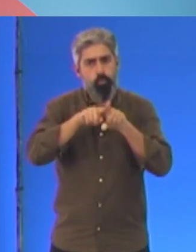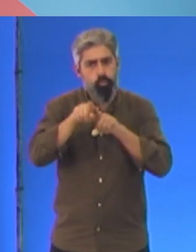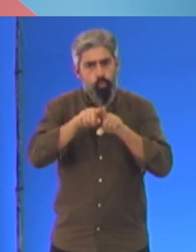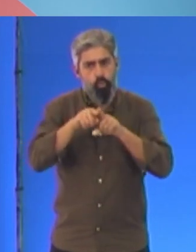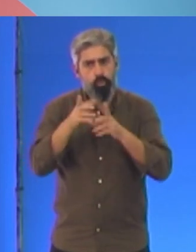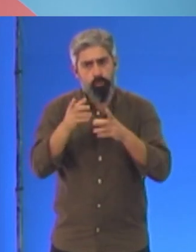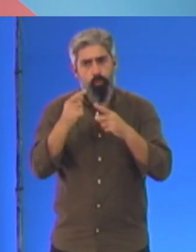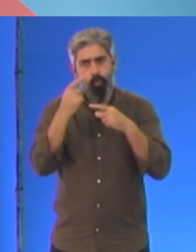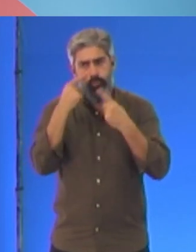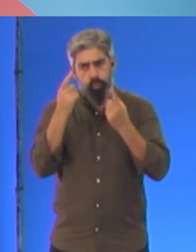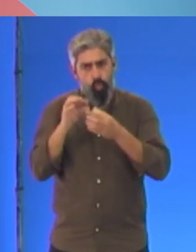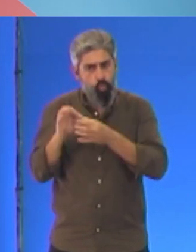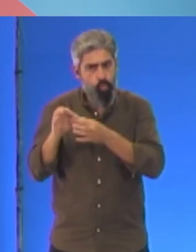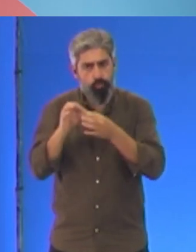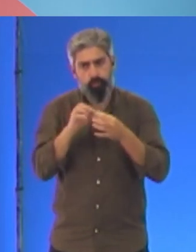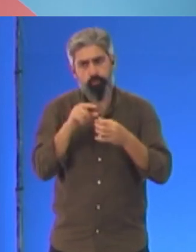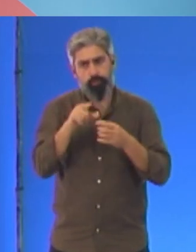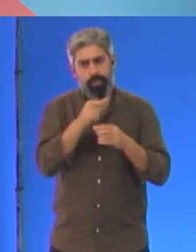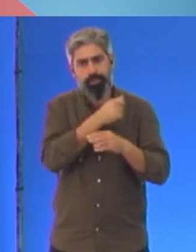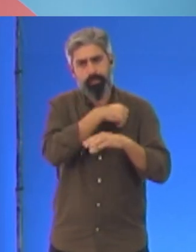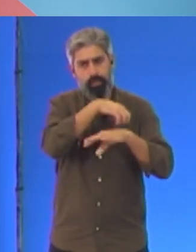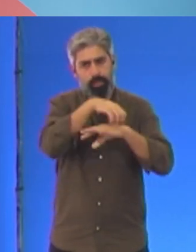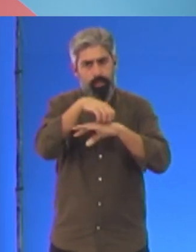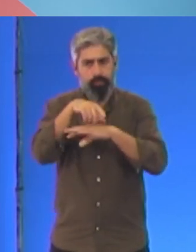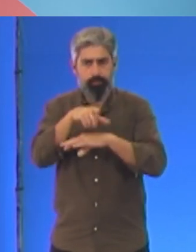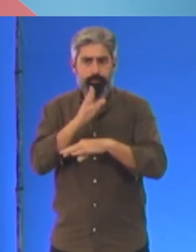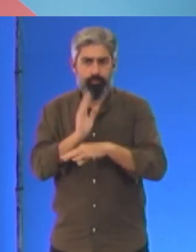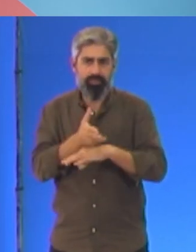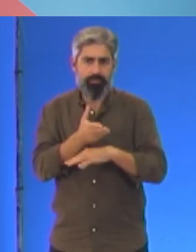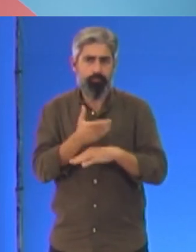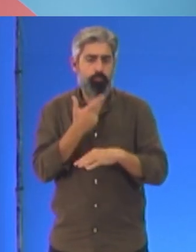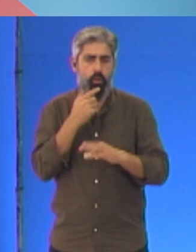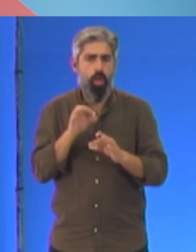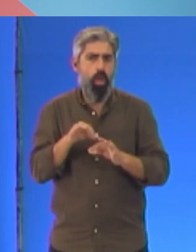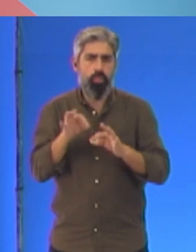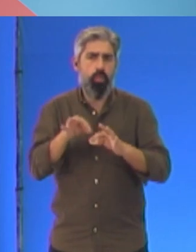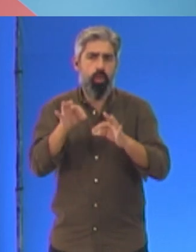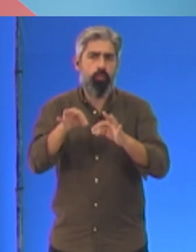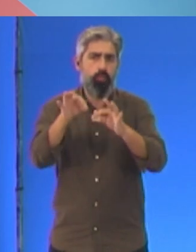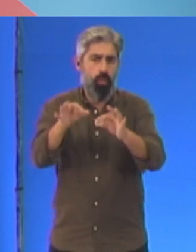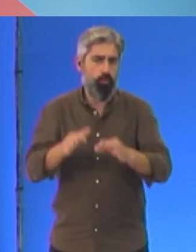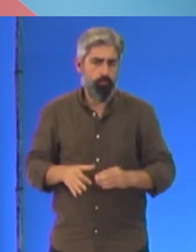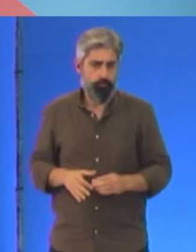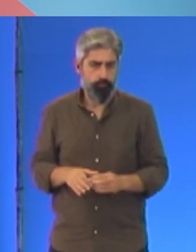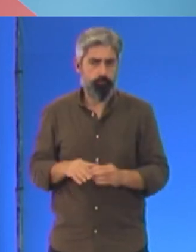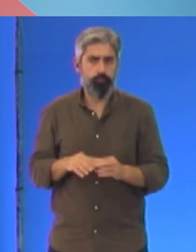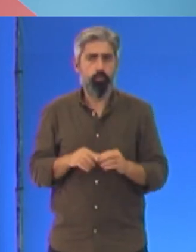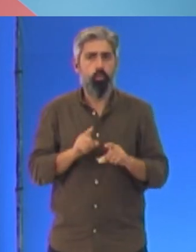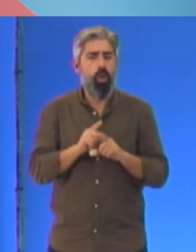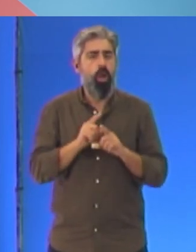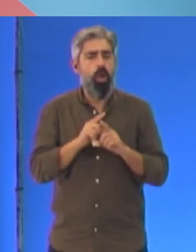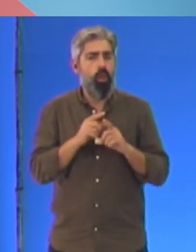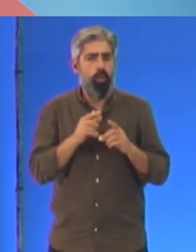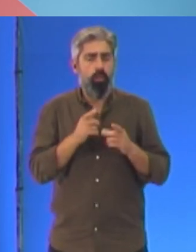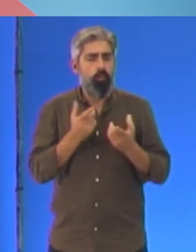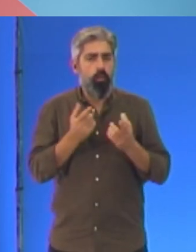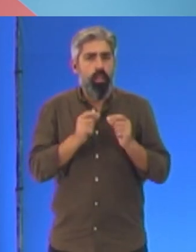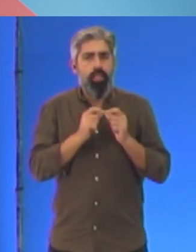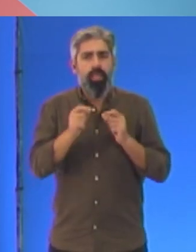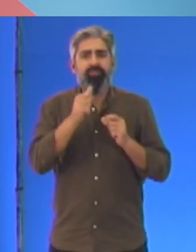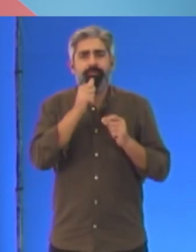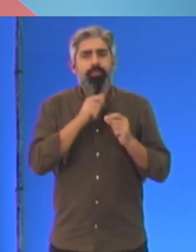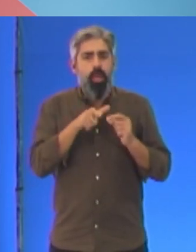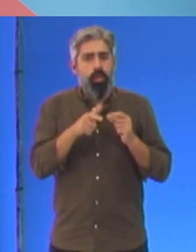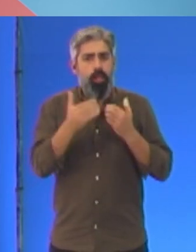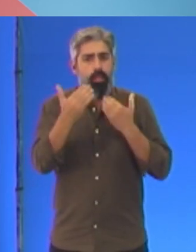a munição pública desses fogos isso é inadiável é uma linha vermelha que constitui o